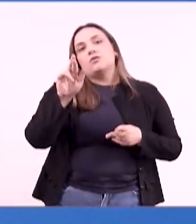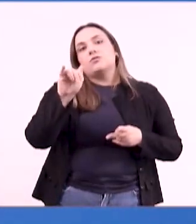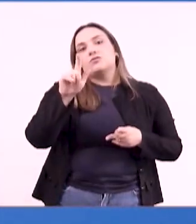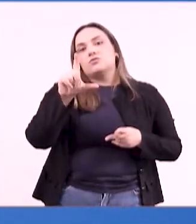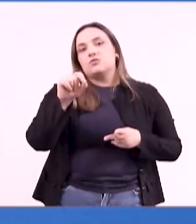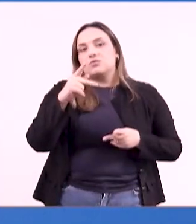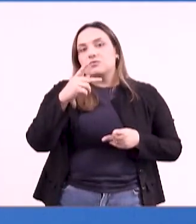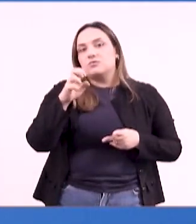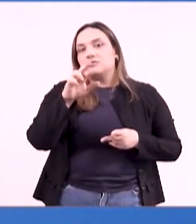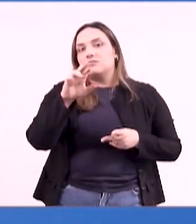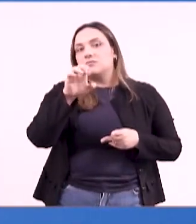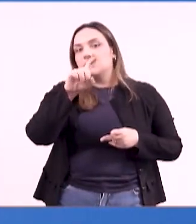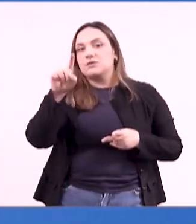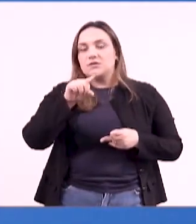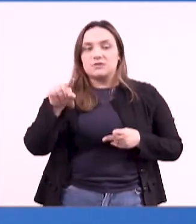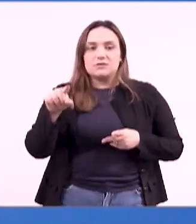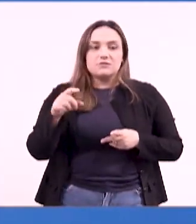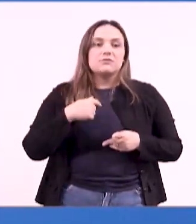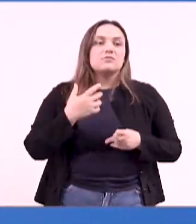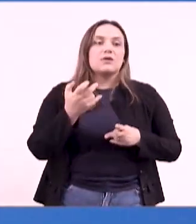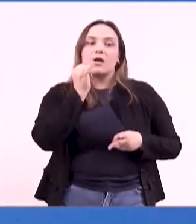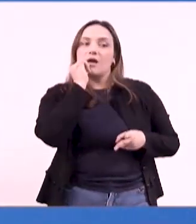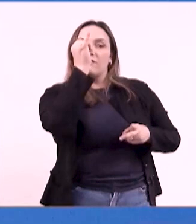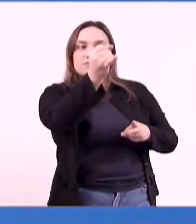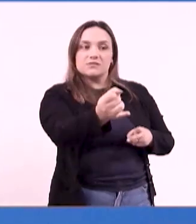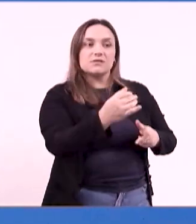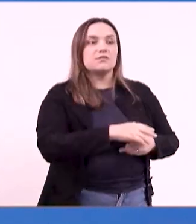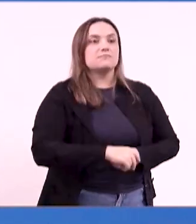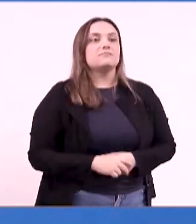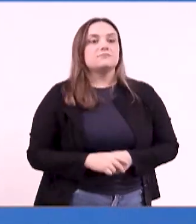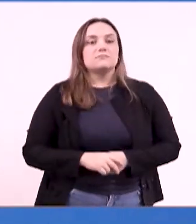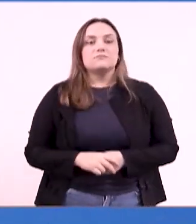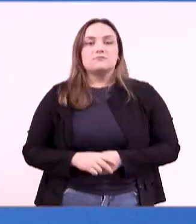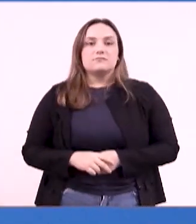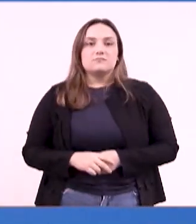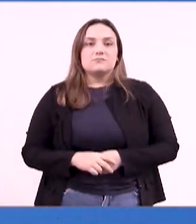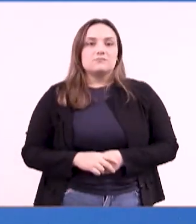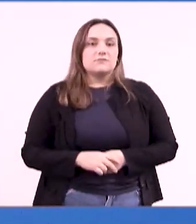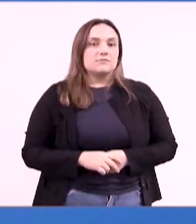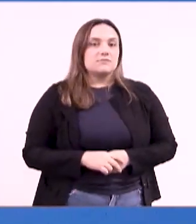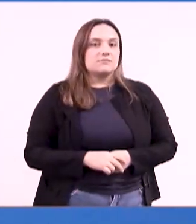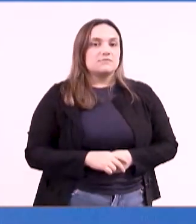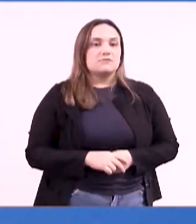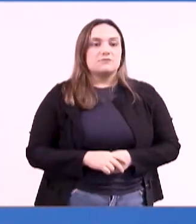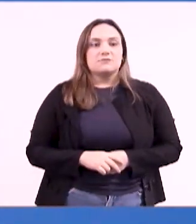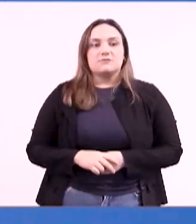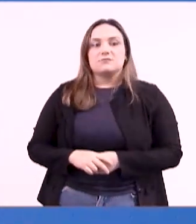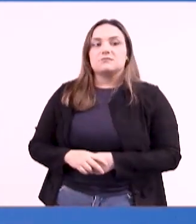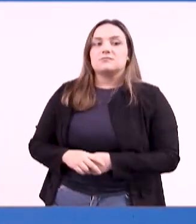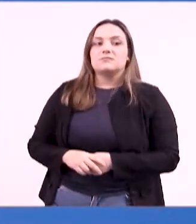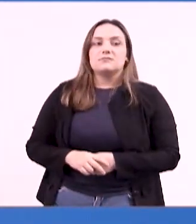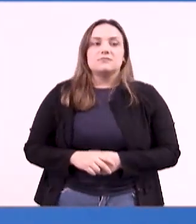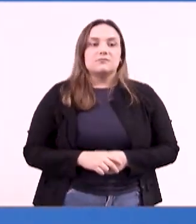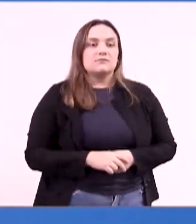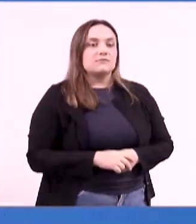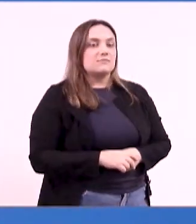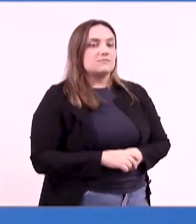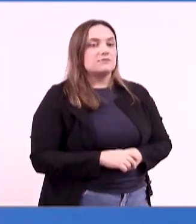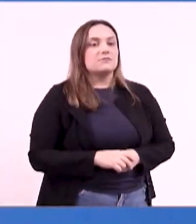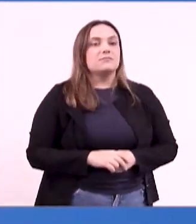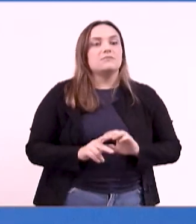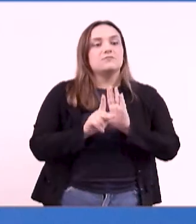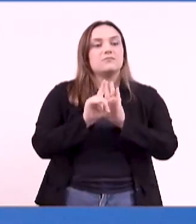Comunicar à Casa, aos deputados, que o projeto com a isenção para